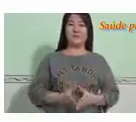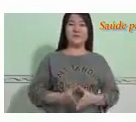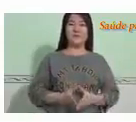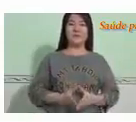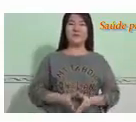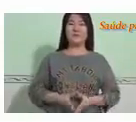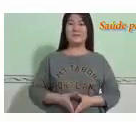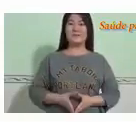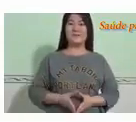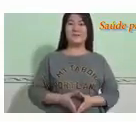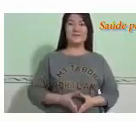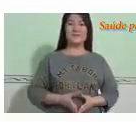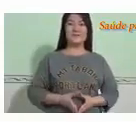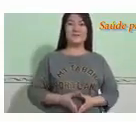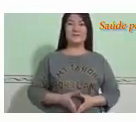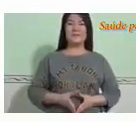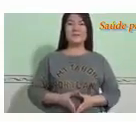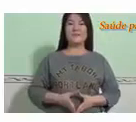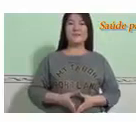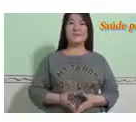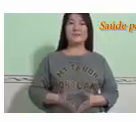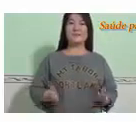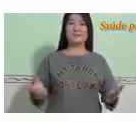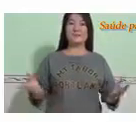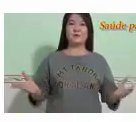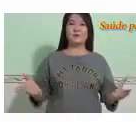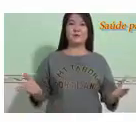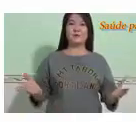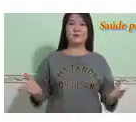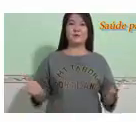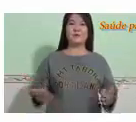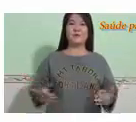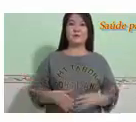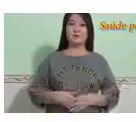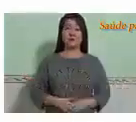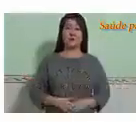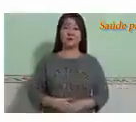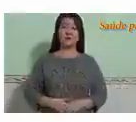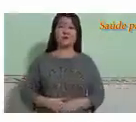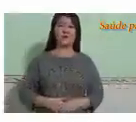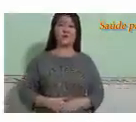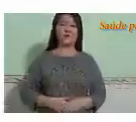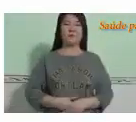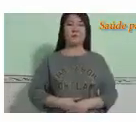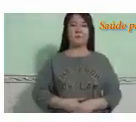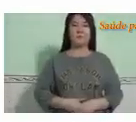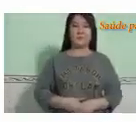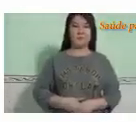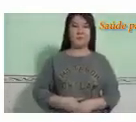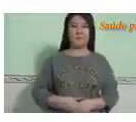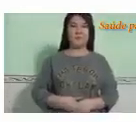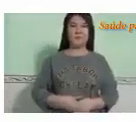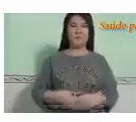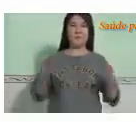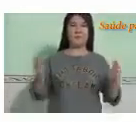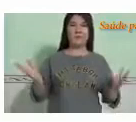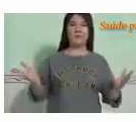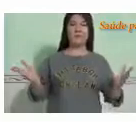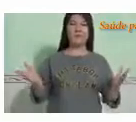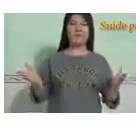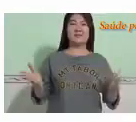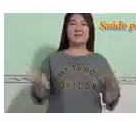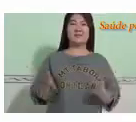a transmissão para outras pessoas, mas também para evitar novas infecções, sendo recomendado